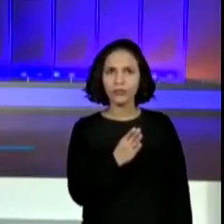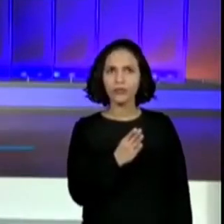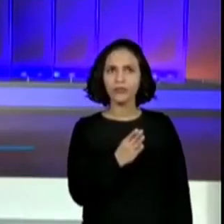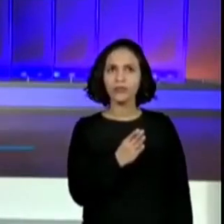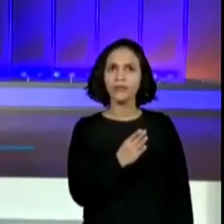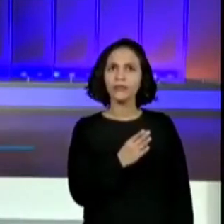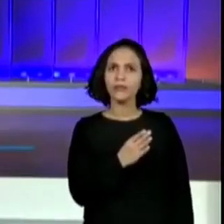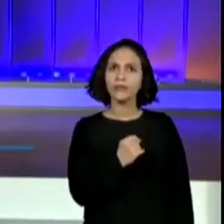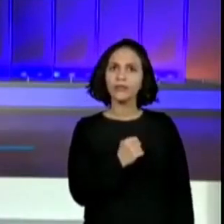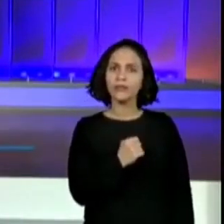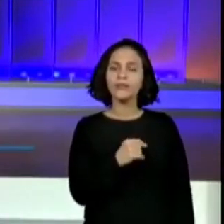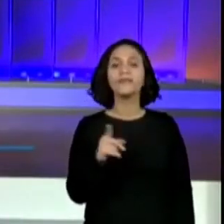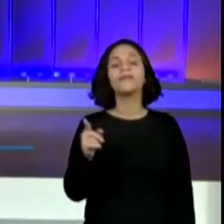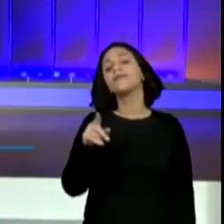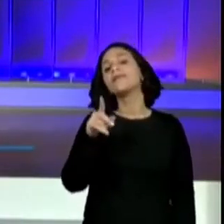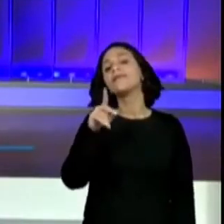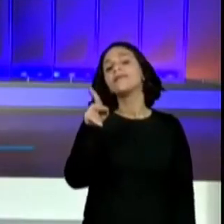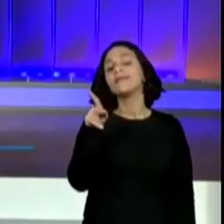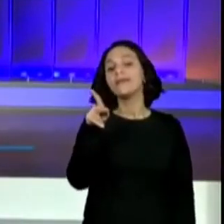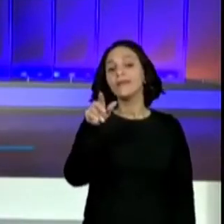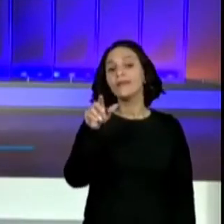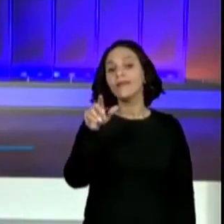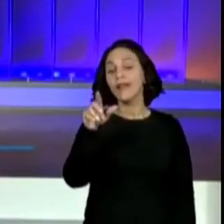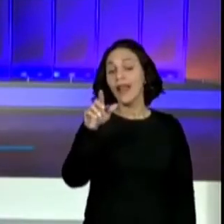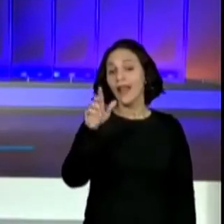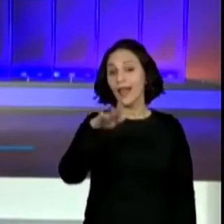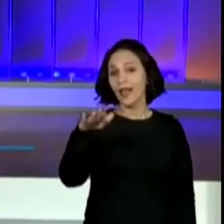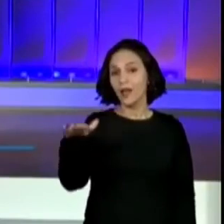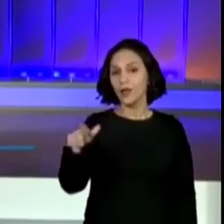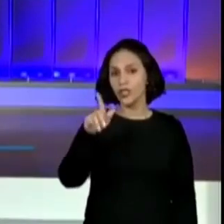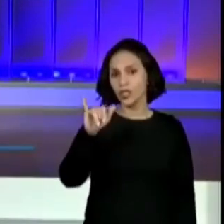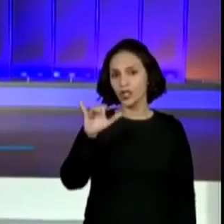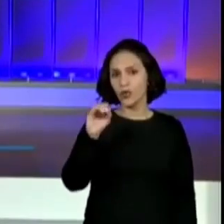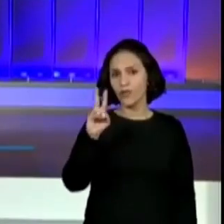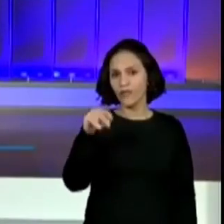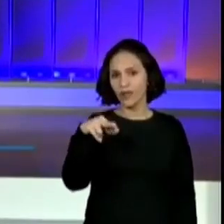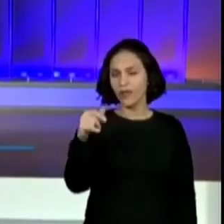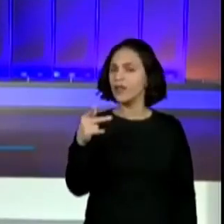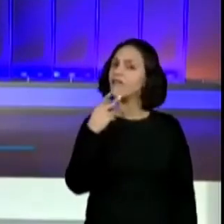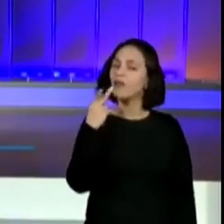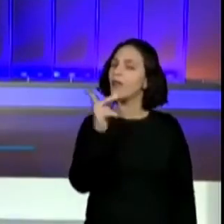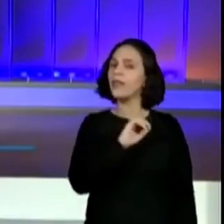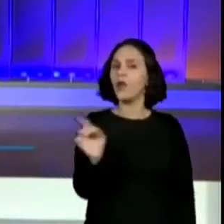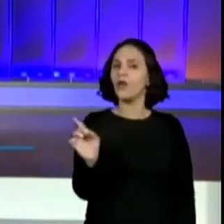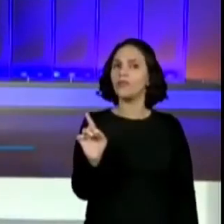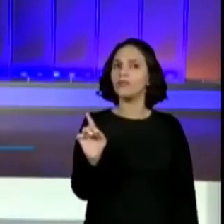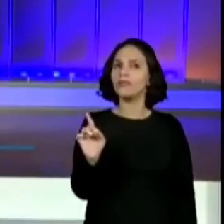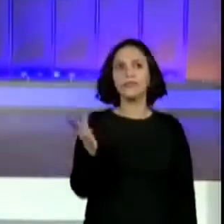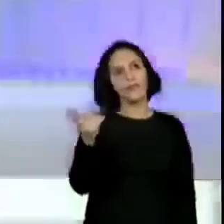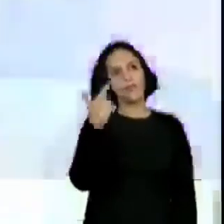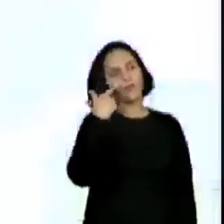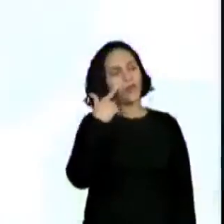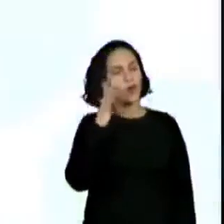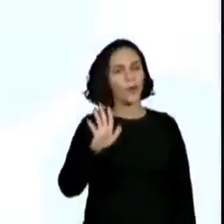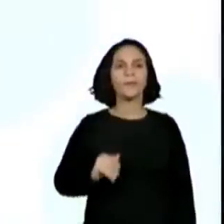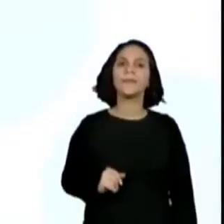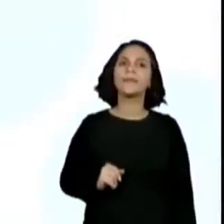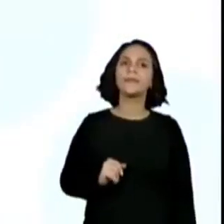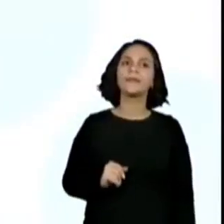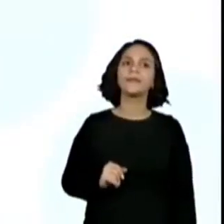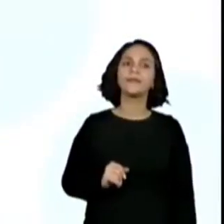é isso professora Andreia falou que a aluna Geovana disse também que não vamos analisar vamos dar uma olhadinha